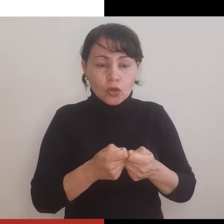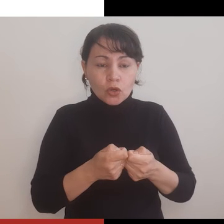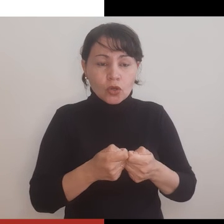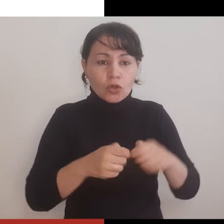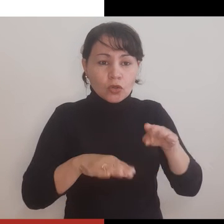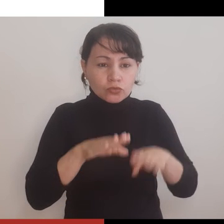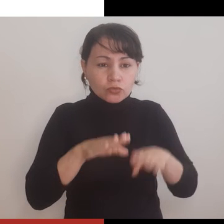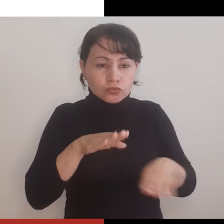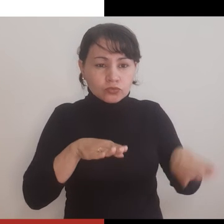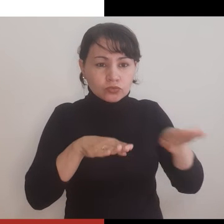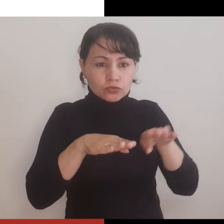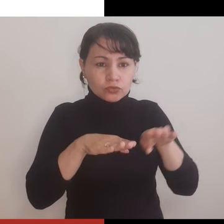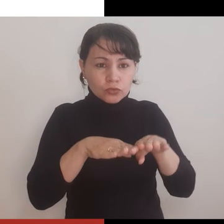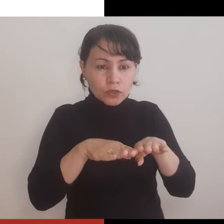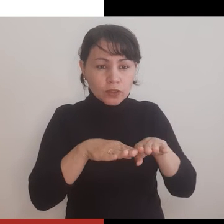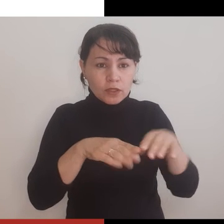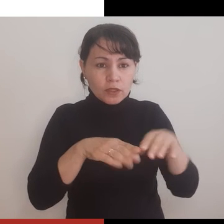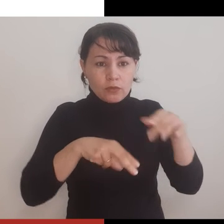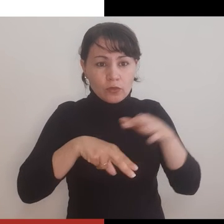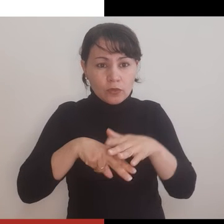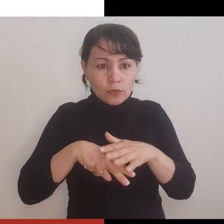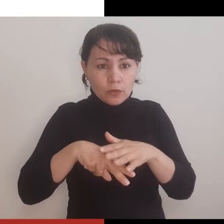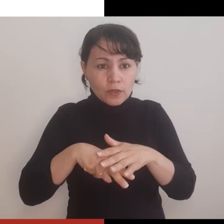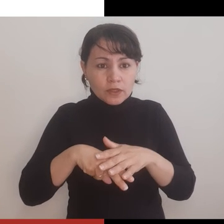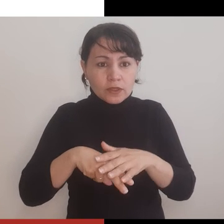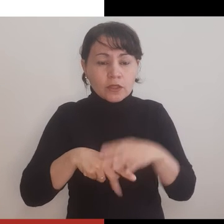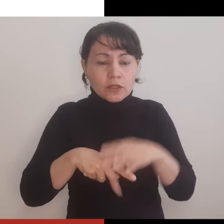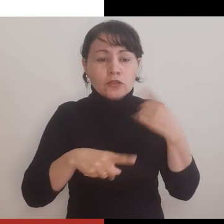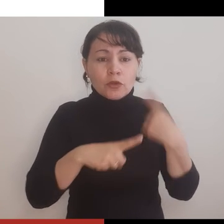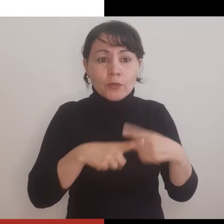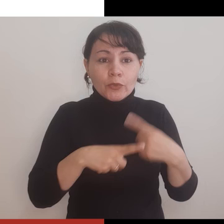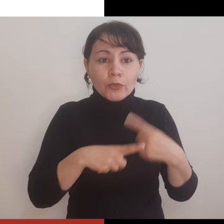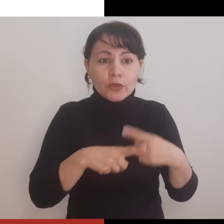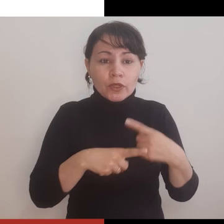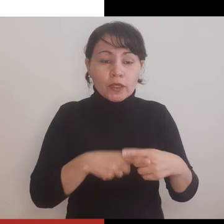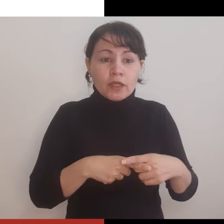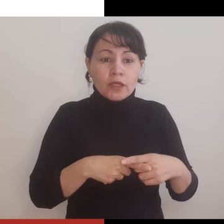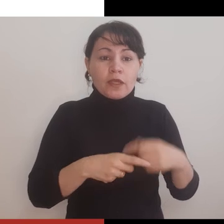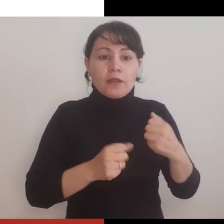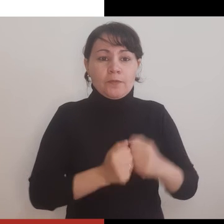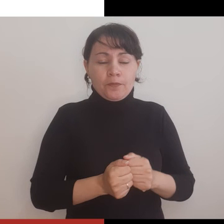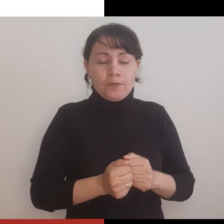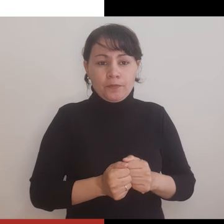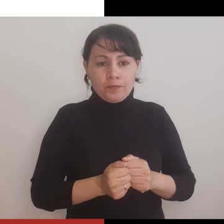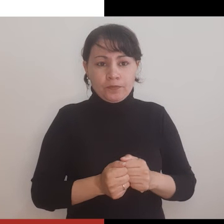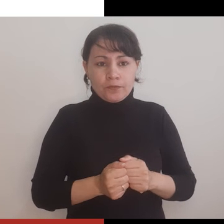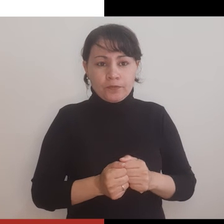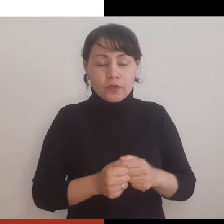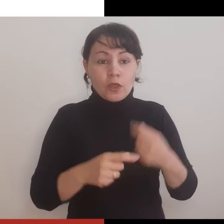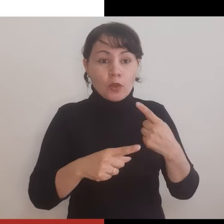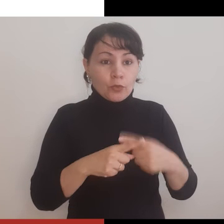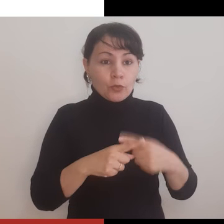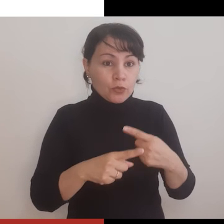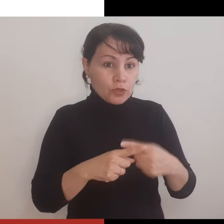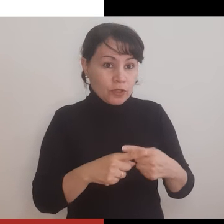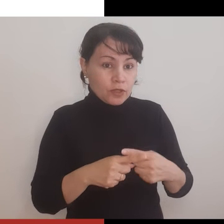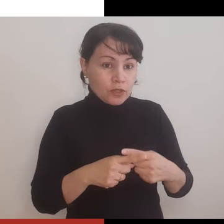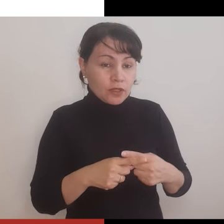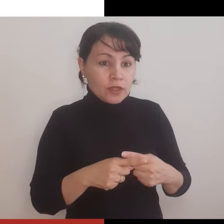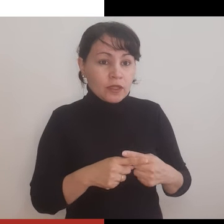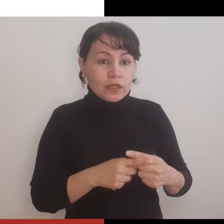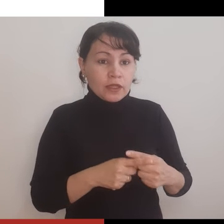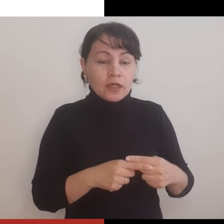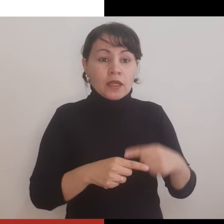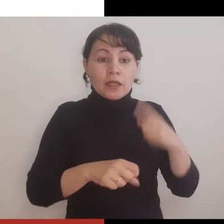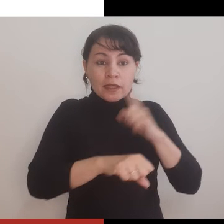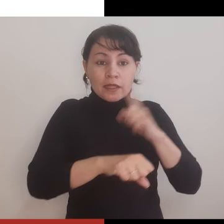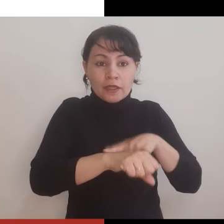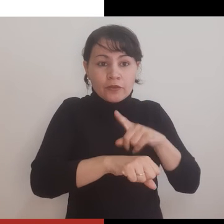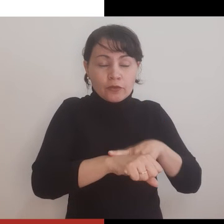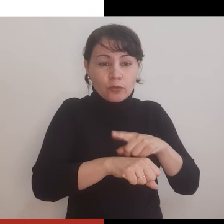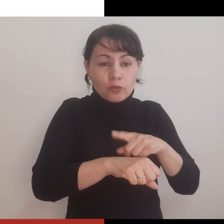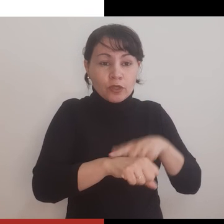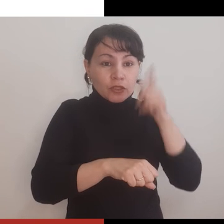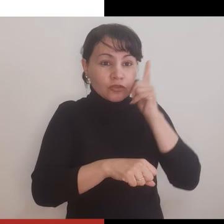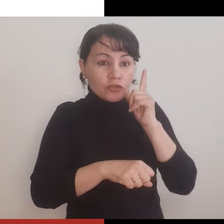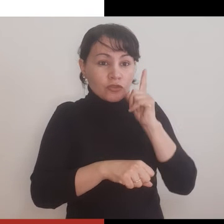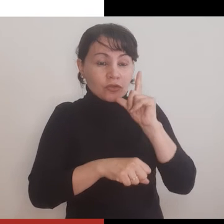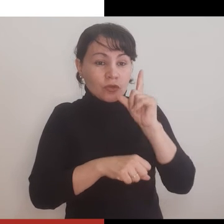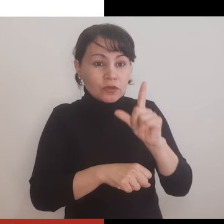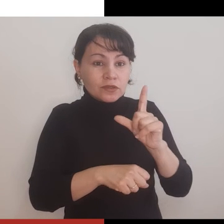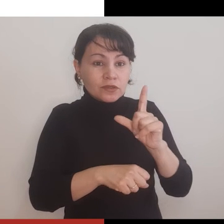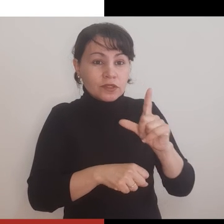equilíbrio hidroeletrolítico do paciente. Por que esses cuidados? Né? Porque nessas ações a gente